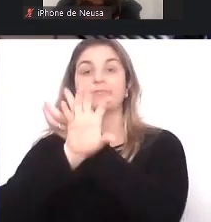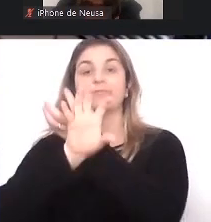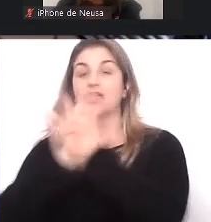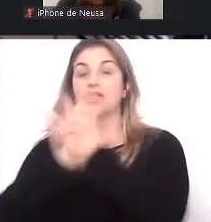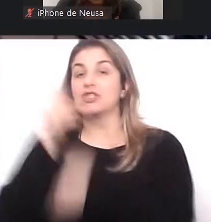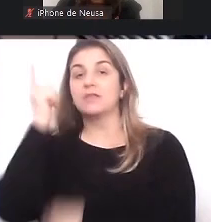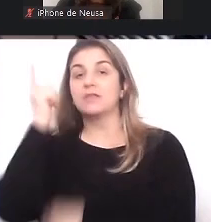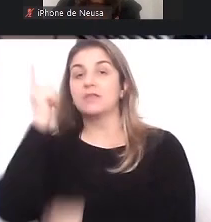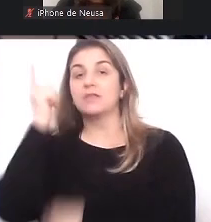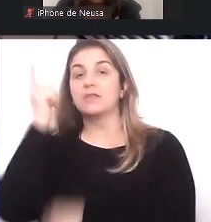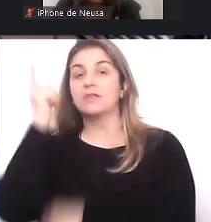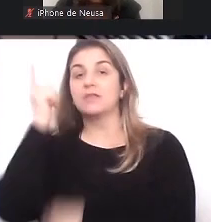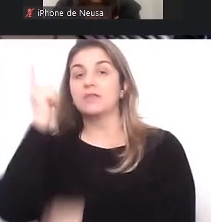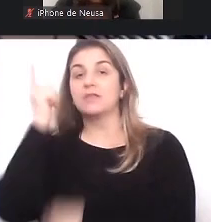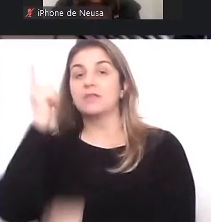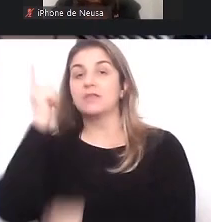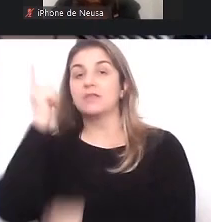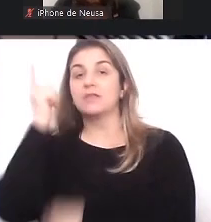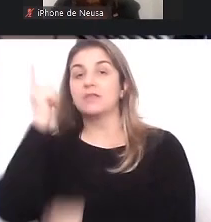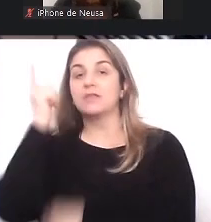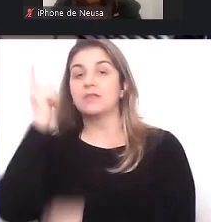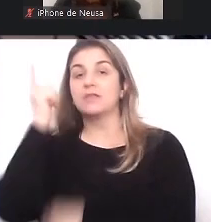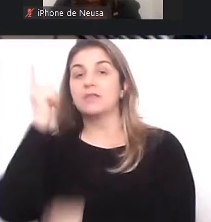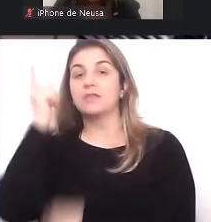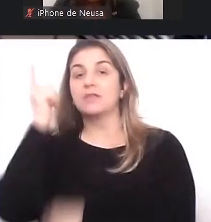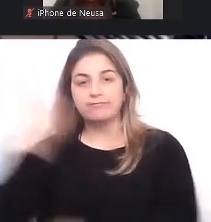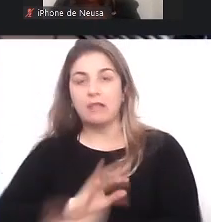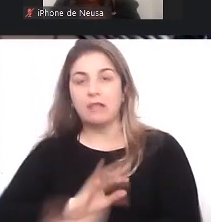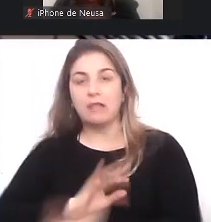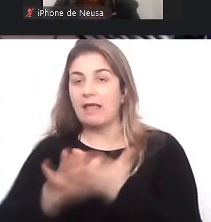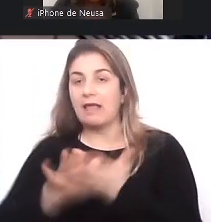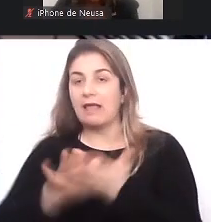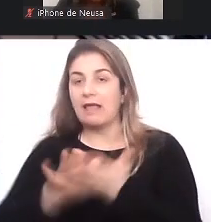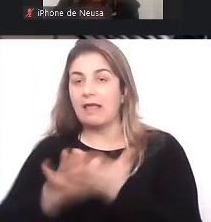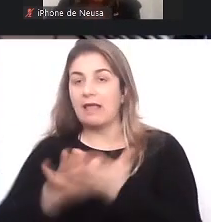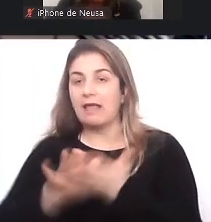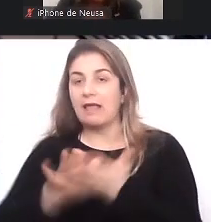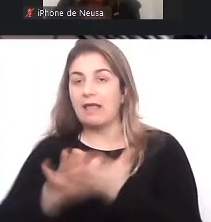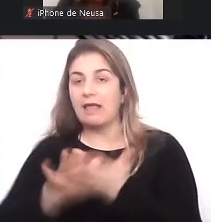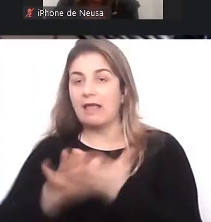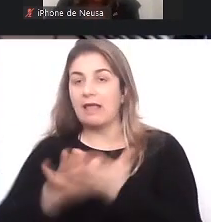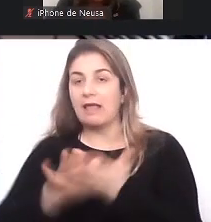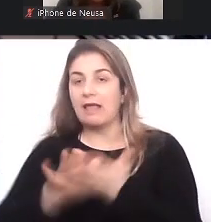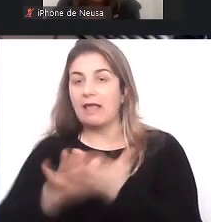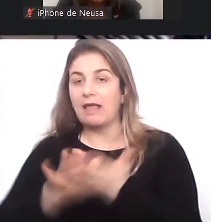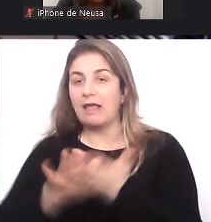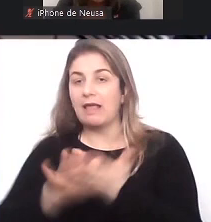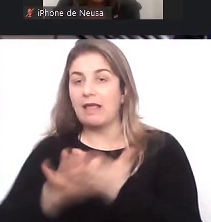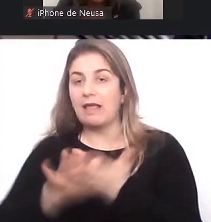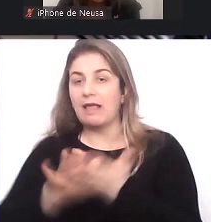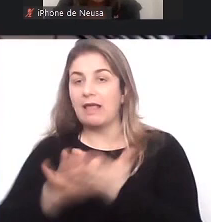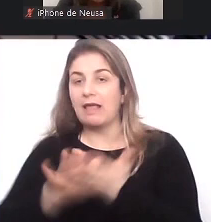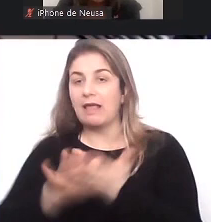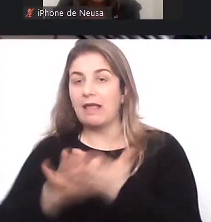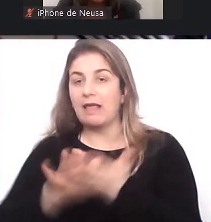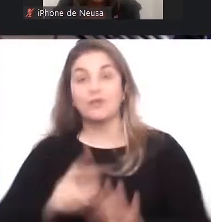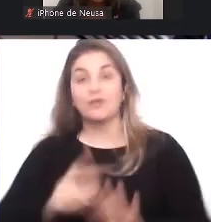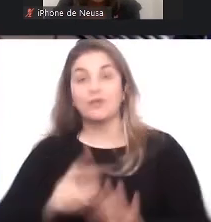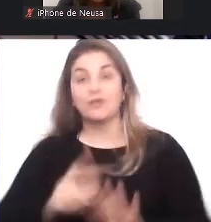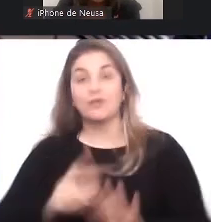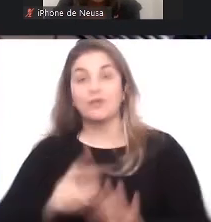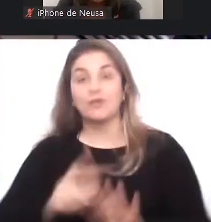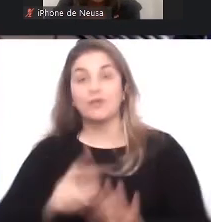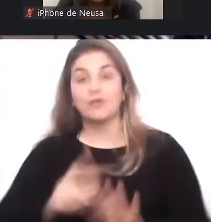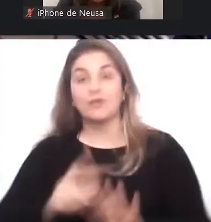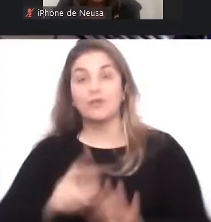ser realistas. Não dá para atropelar, porque nós não temos condições tecnológicas, nós não temos condições